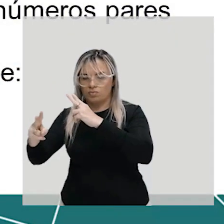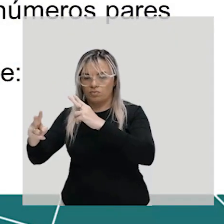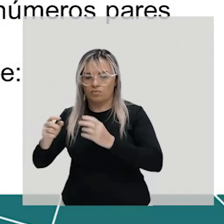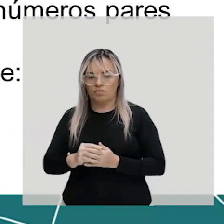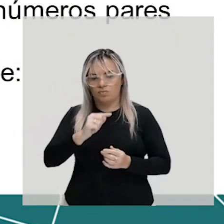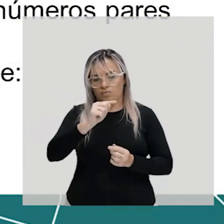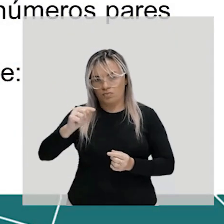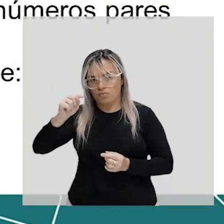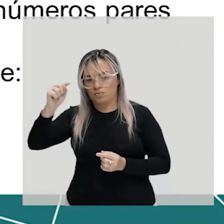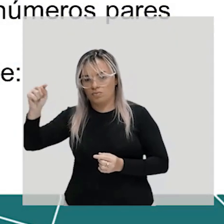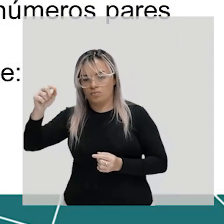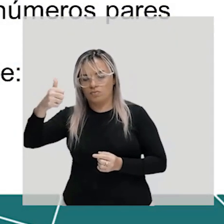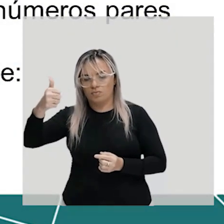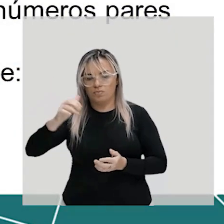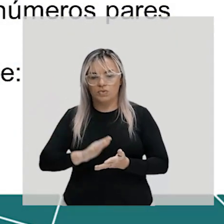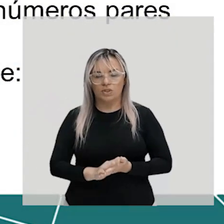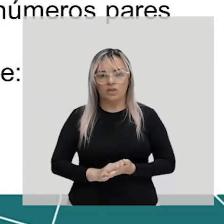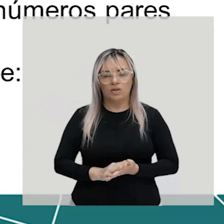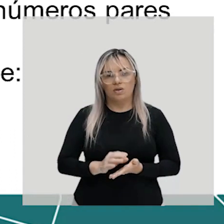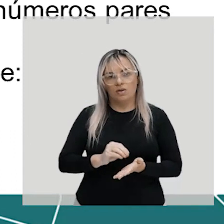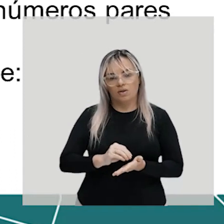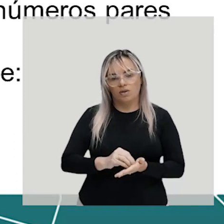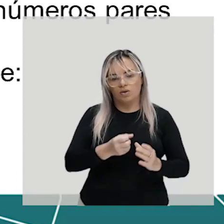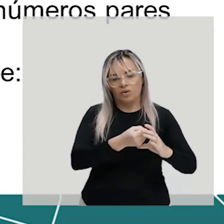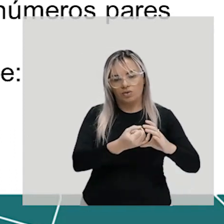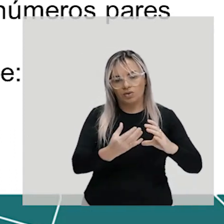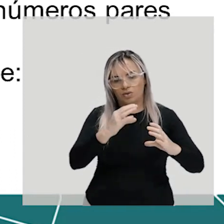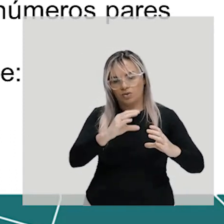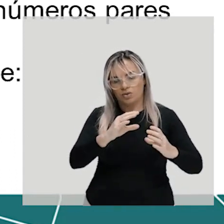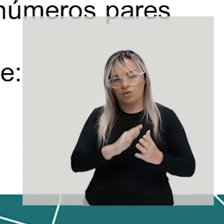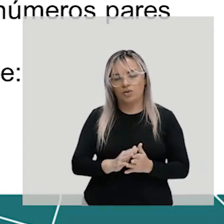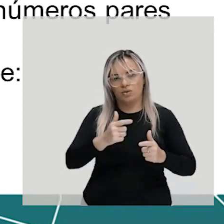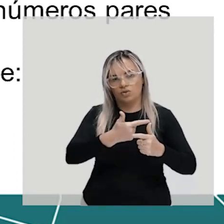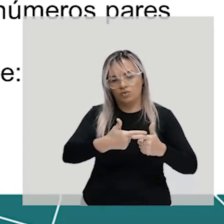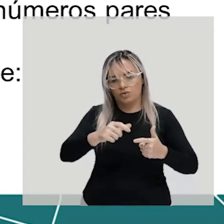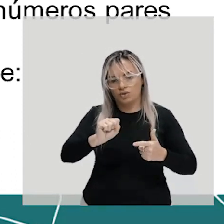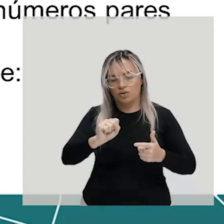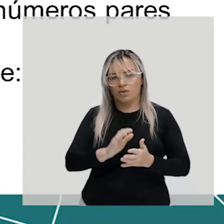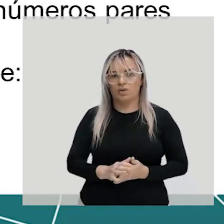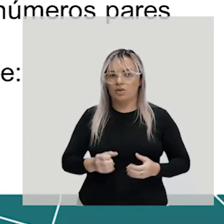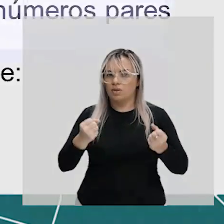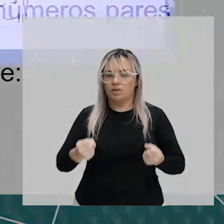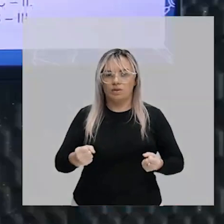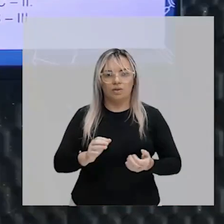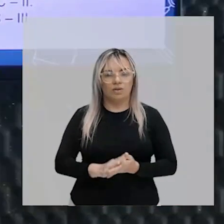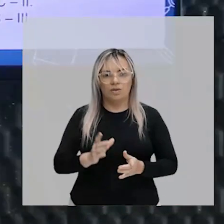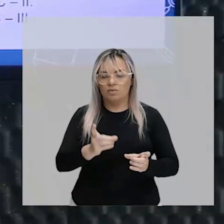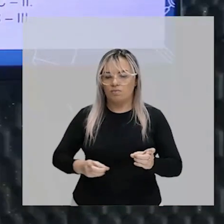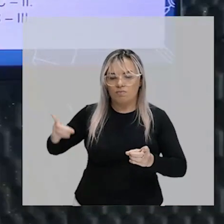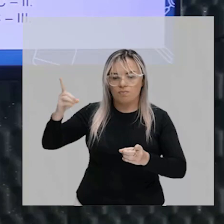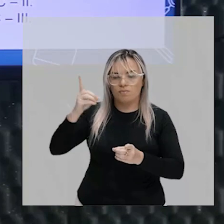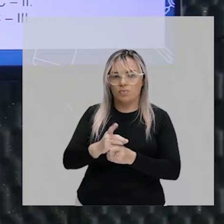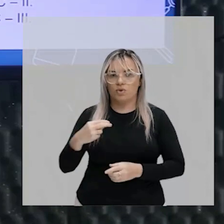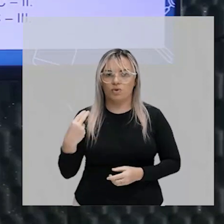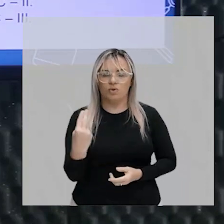o conjunto C que é justamente o conjunto dos divisores de 8 gente bem aqui a gente já pode até encontrar né